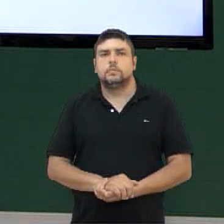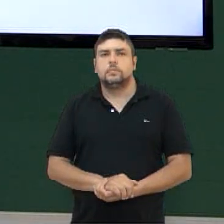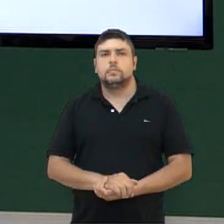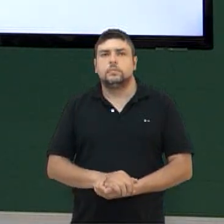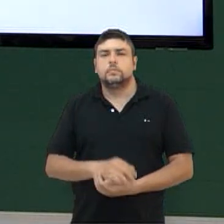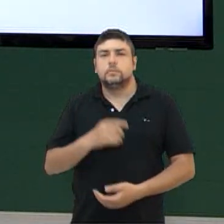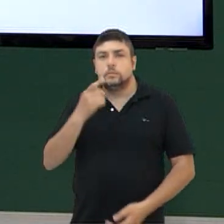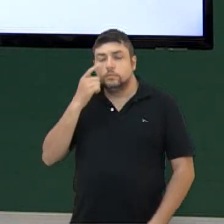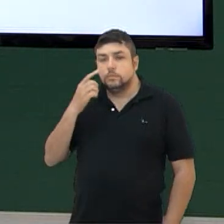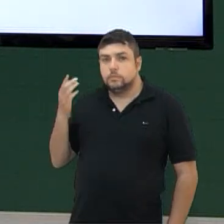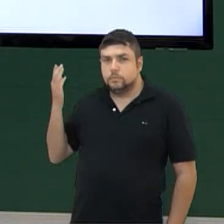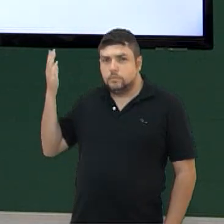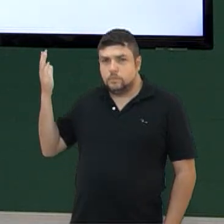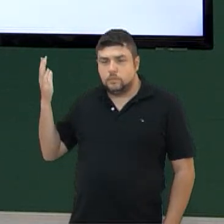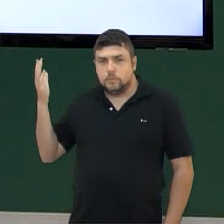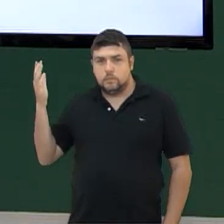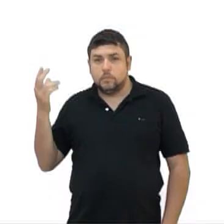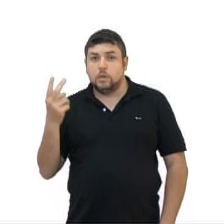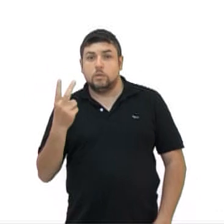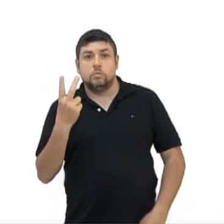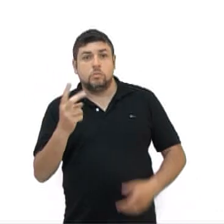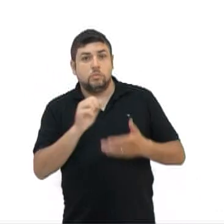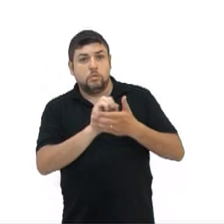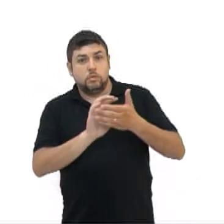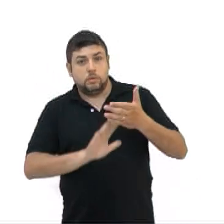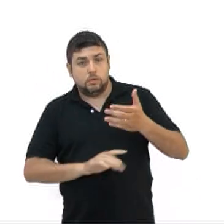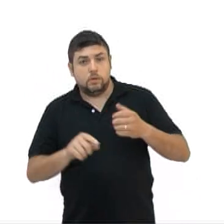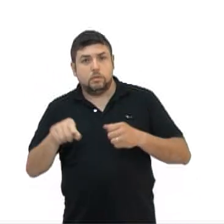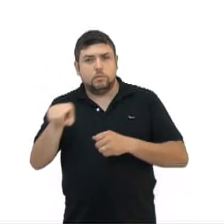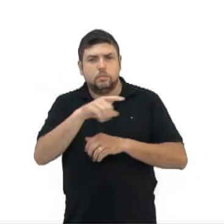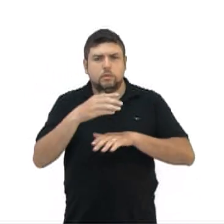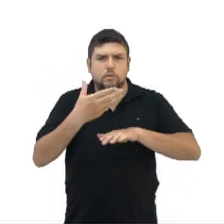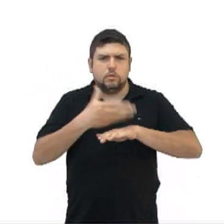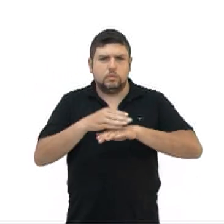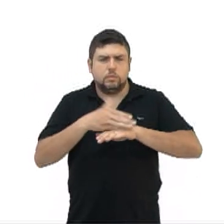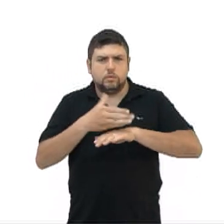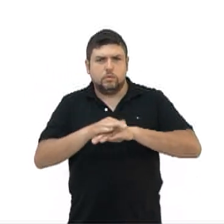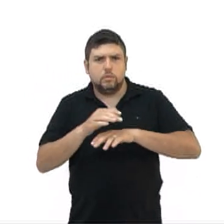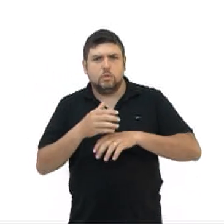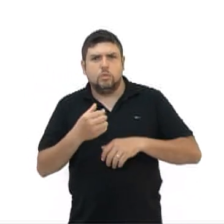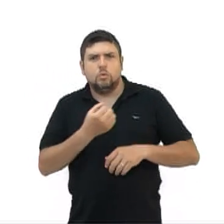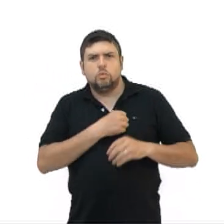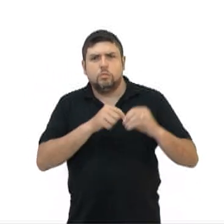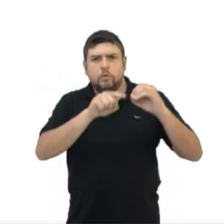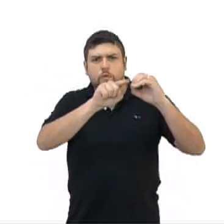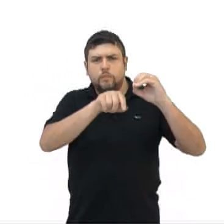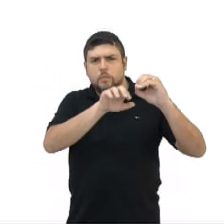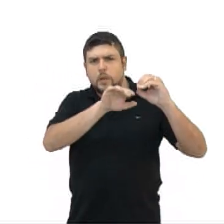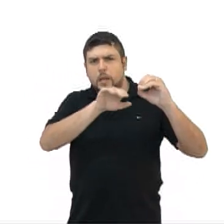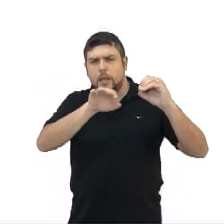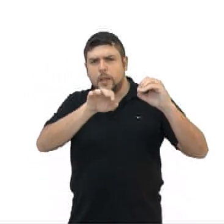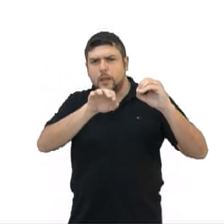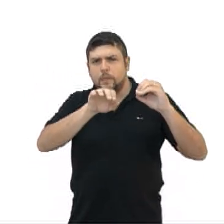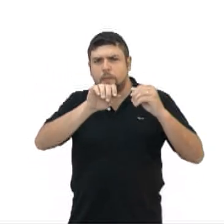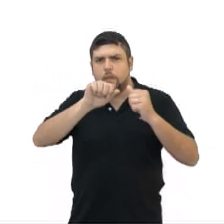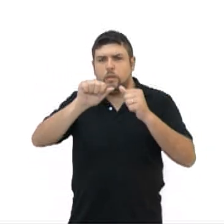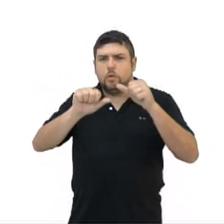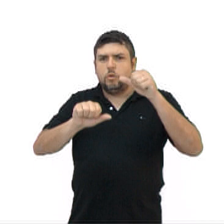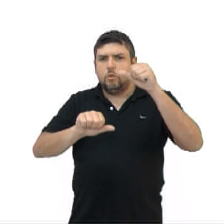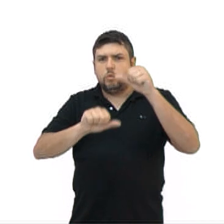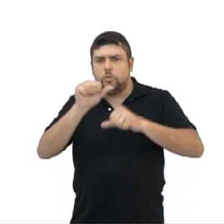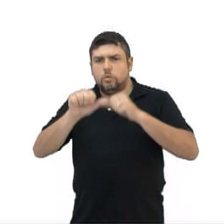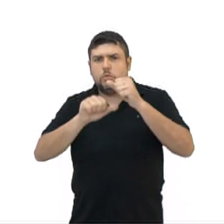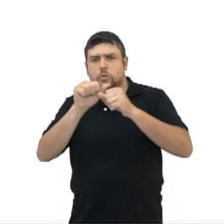vocês 2 exercícios para vocês transformarem o número de número decimal para raiz, tá? A gente